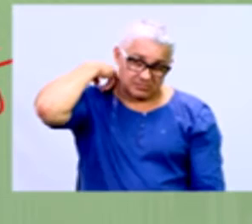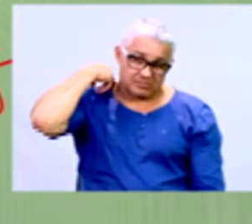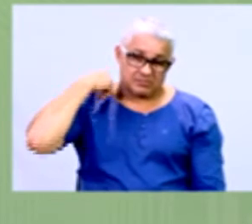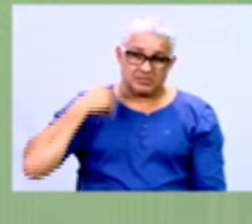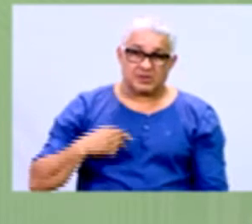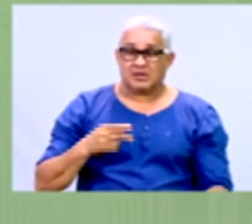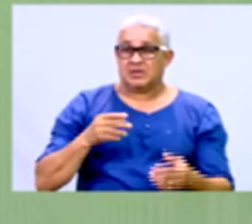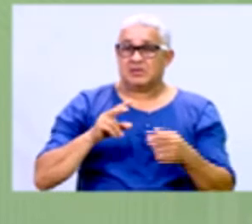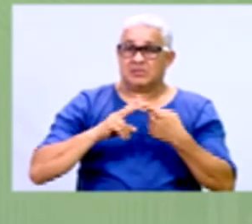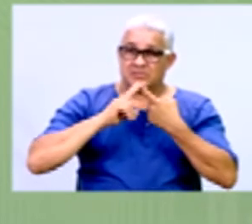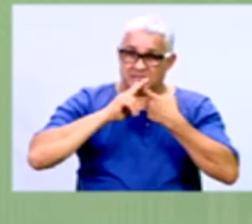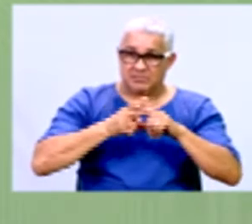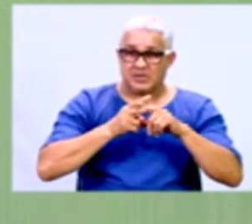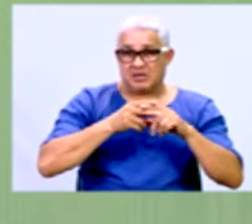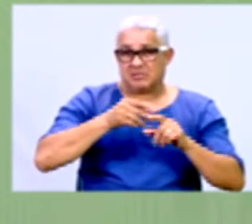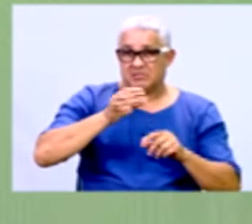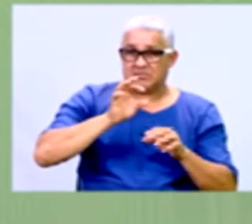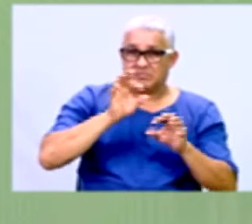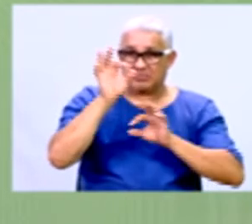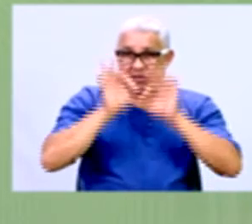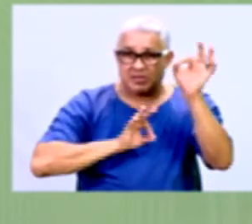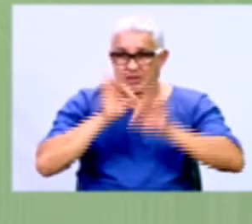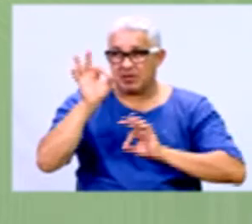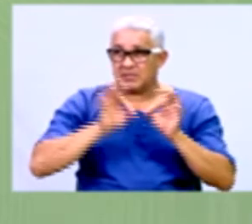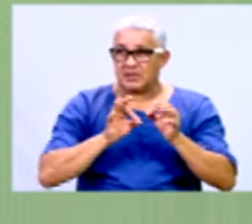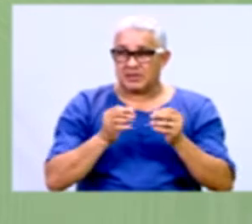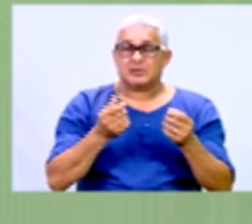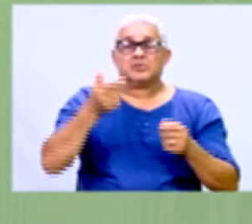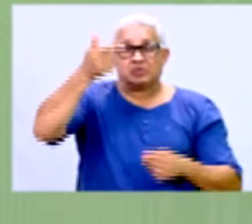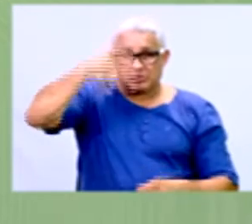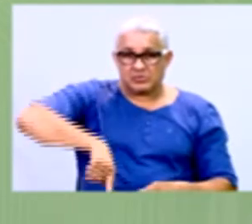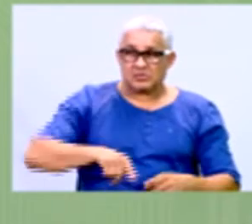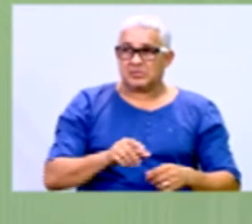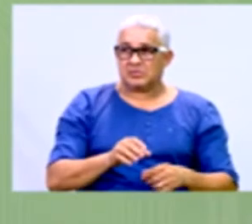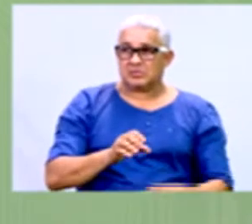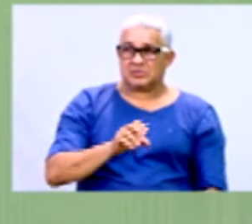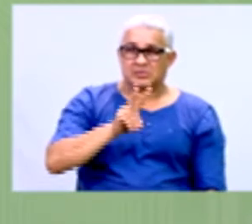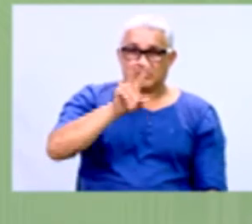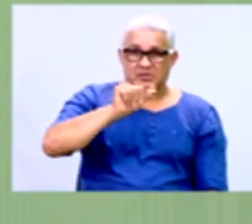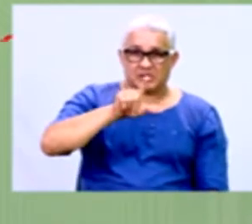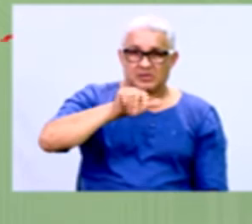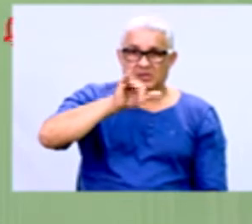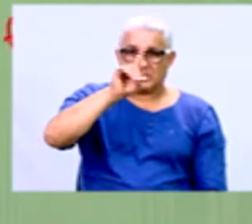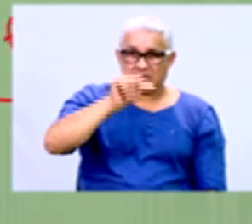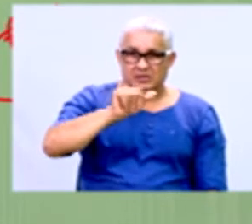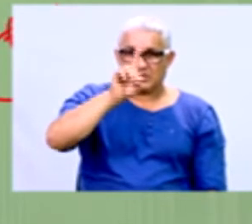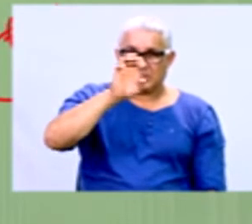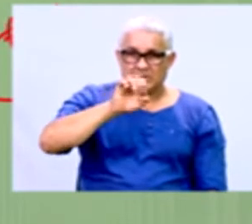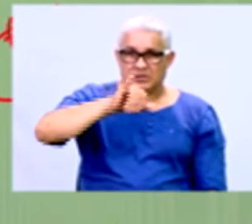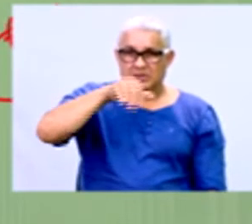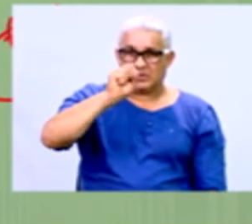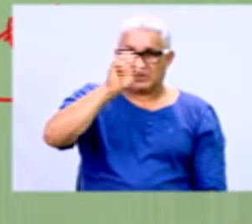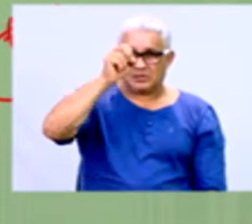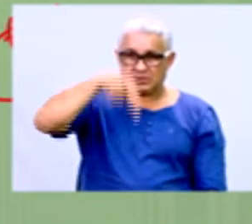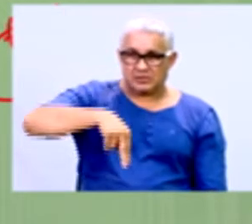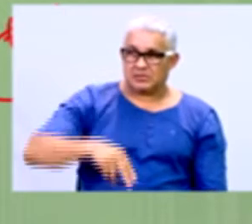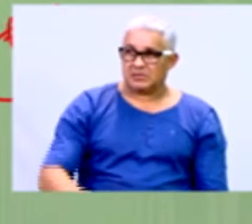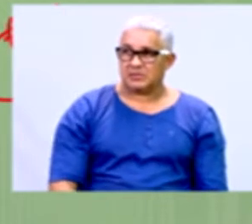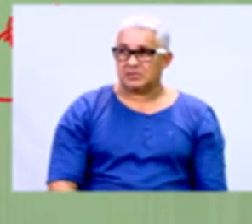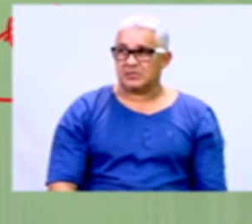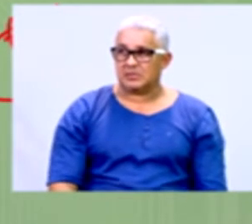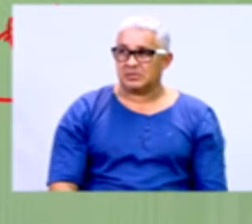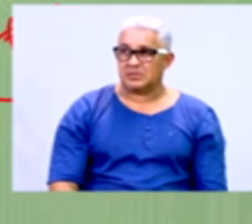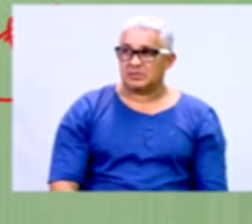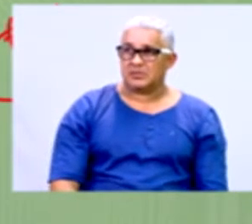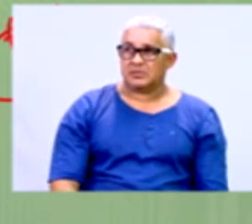essas informações, né? Depois que eu corrigir, posso clicar lá de novo aqui em Validate JSON e ele vai emitir uma mensagem verde